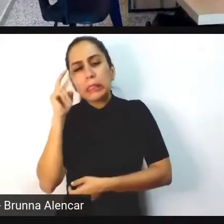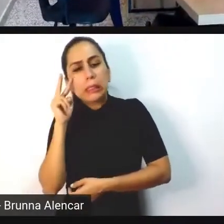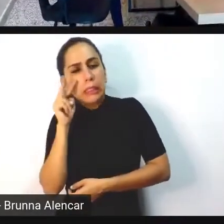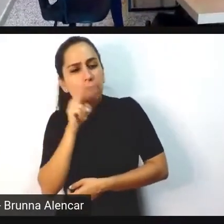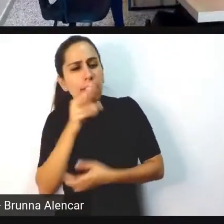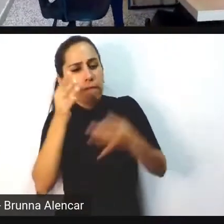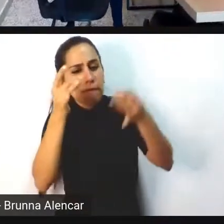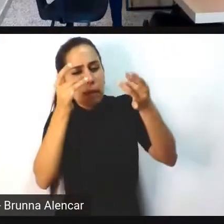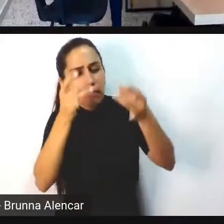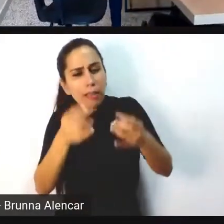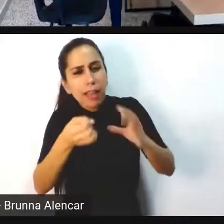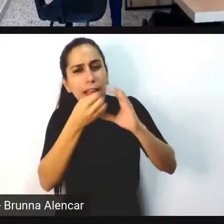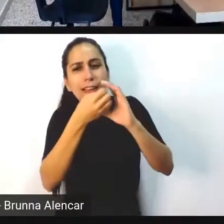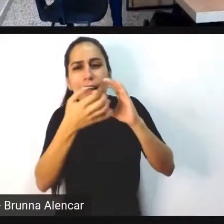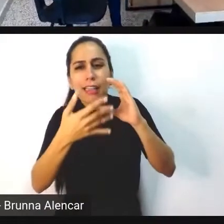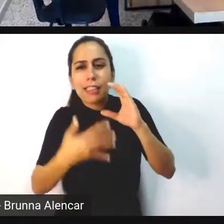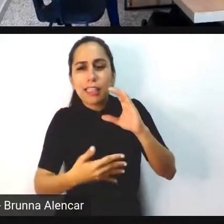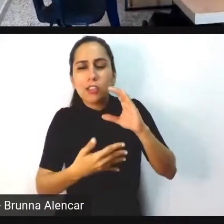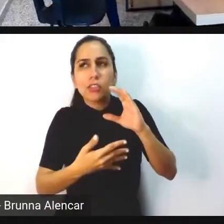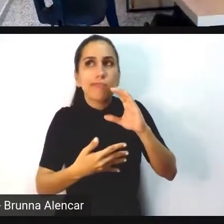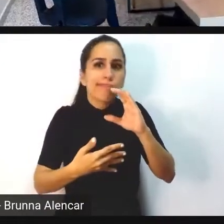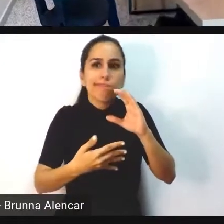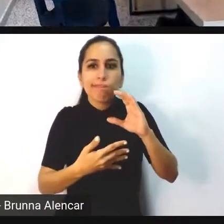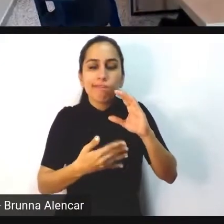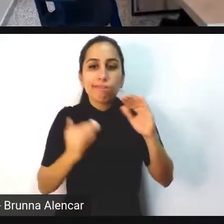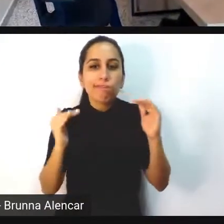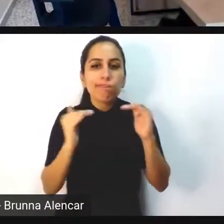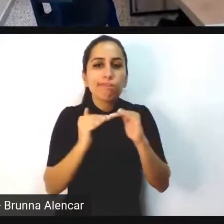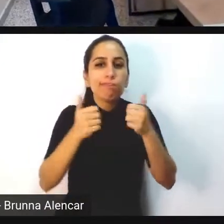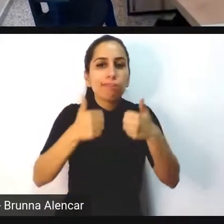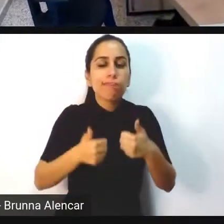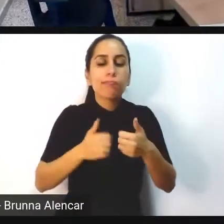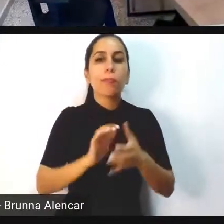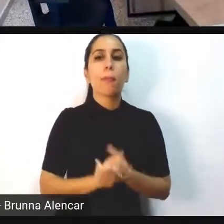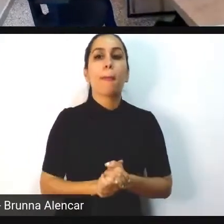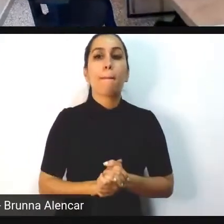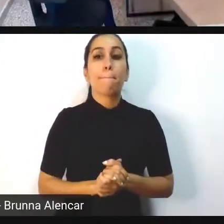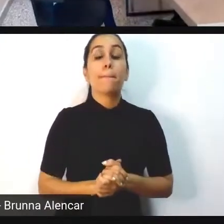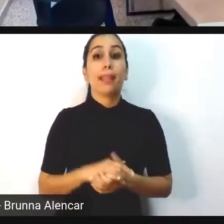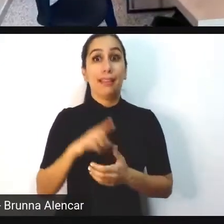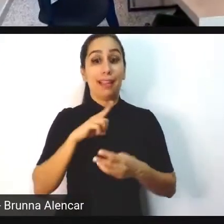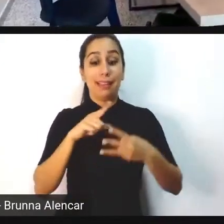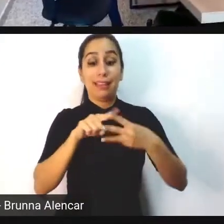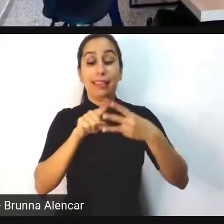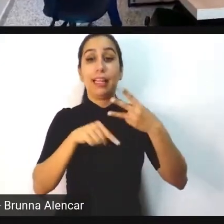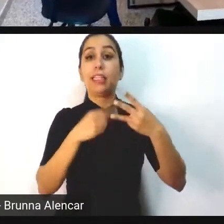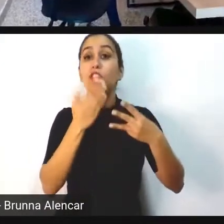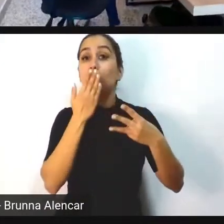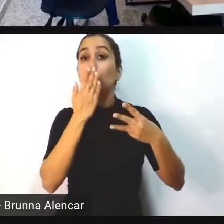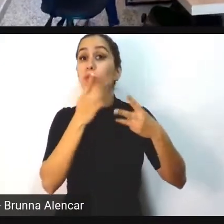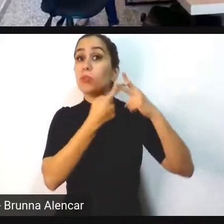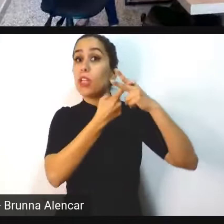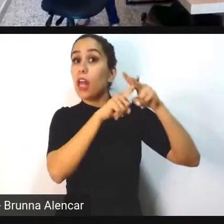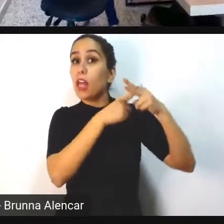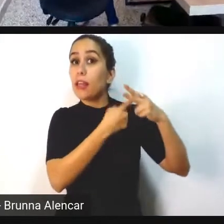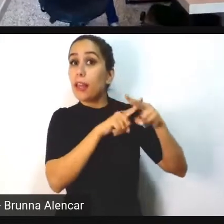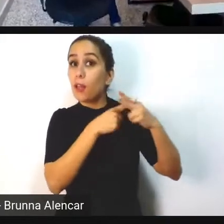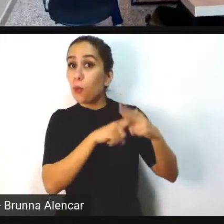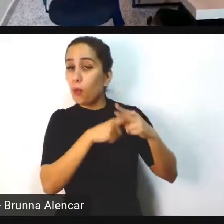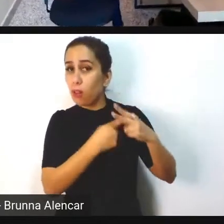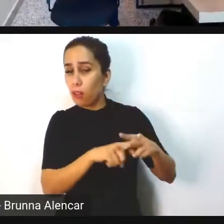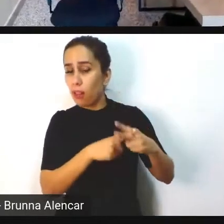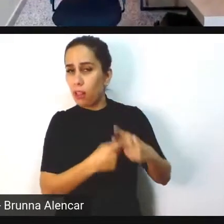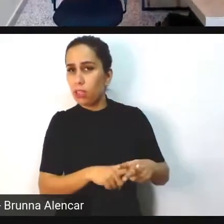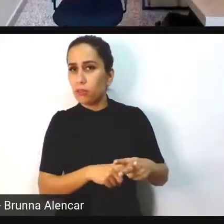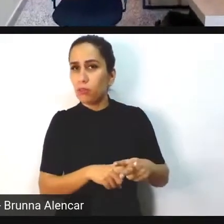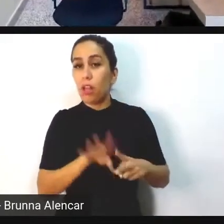são as regulagens mínimas que a cadeira deve ter? No mínimo, são 3 regulagens, né? Eu acho que eu vou voltar